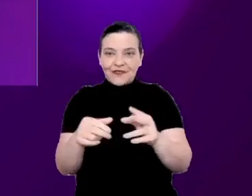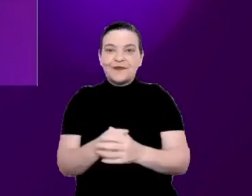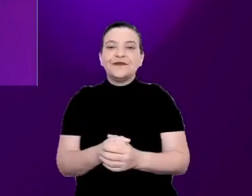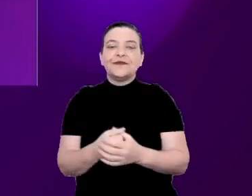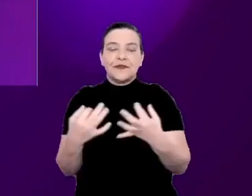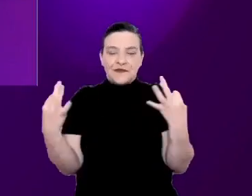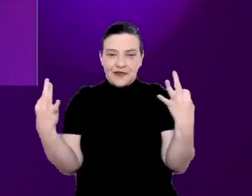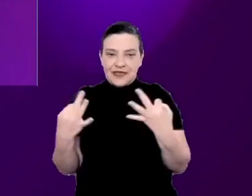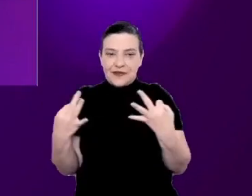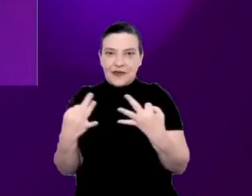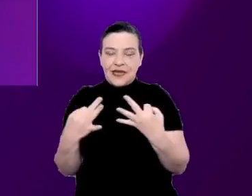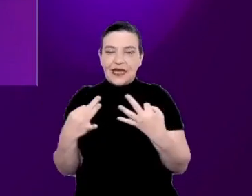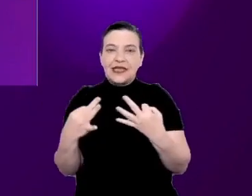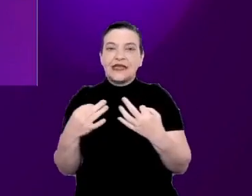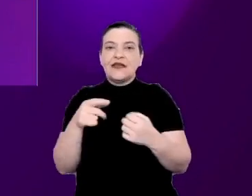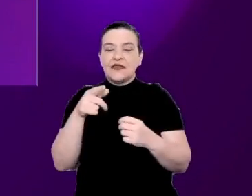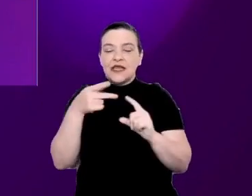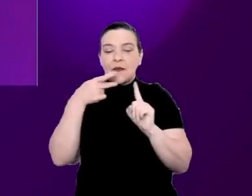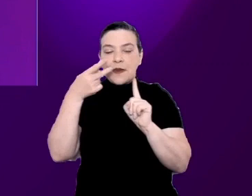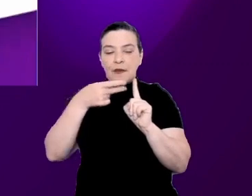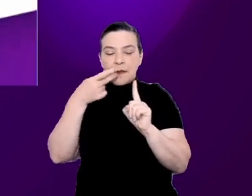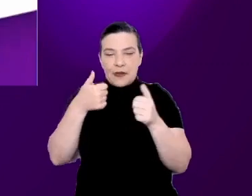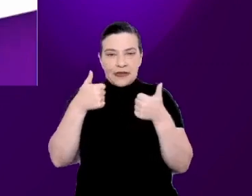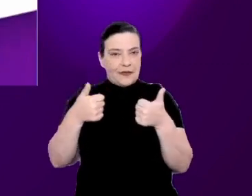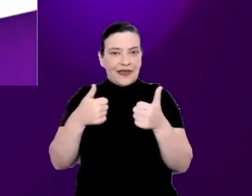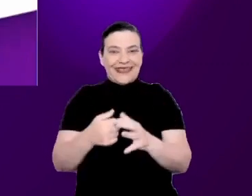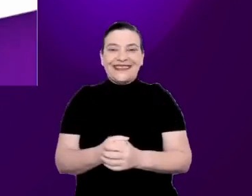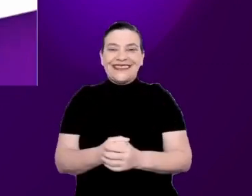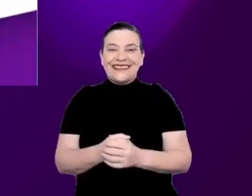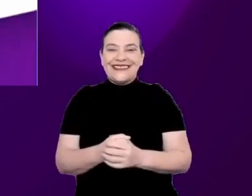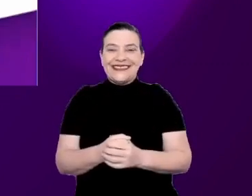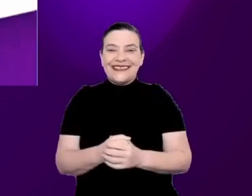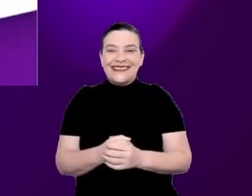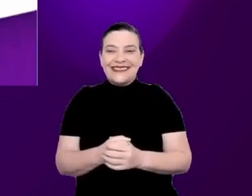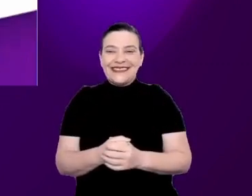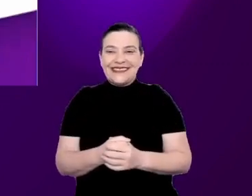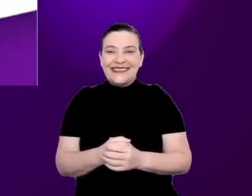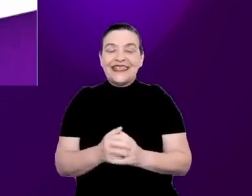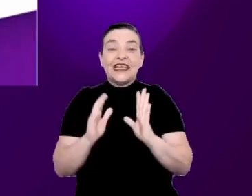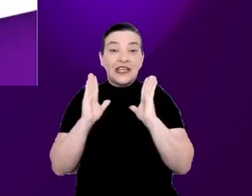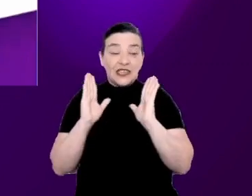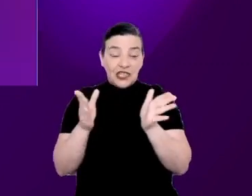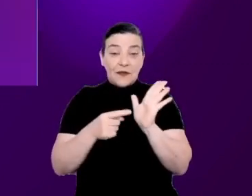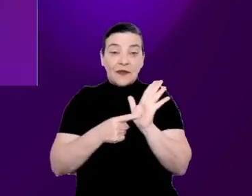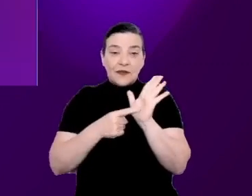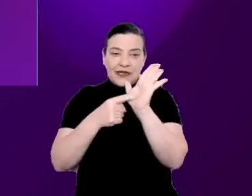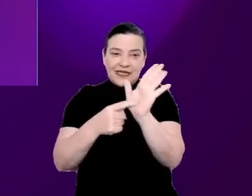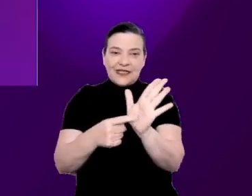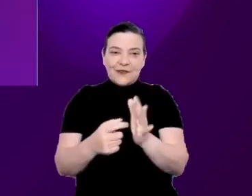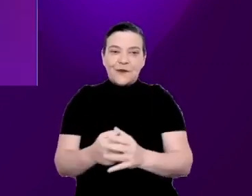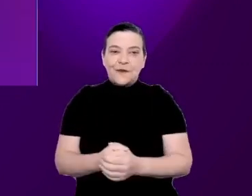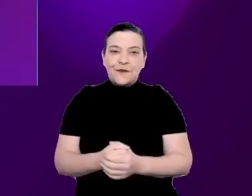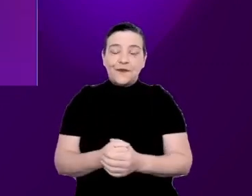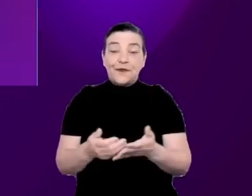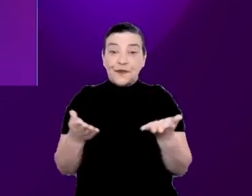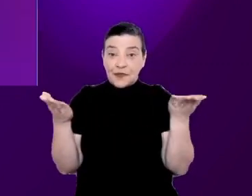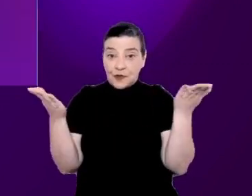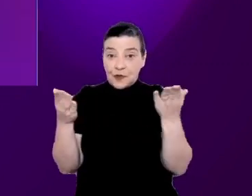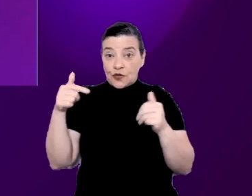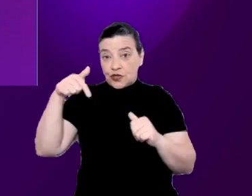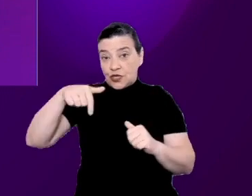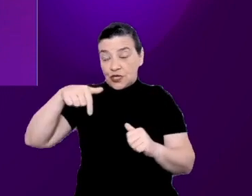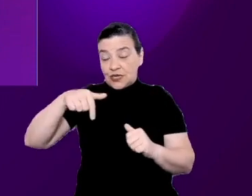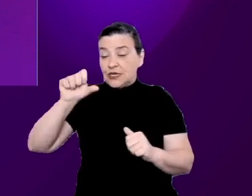Perfeitamente, Obrigada. Seu áudio está bom também, vamos lá. Tá. Então, o Manara já me apresentou, hoje eu estou aqui no